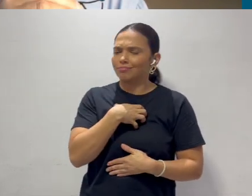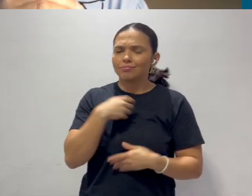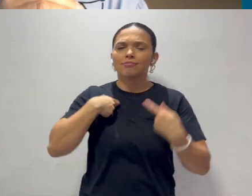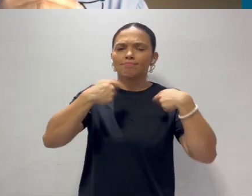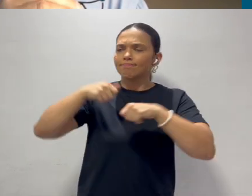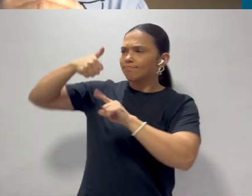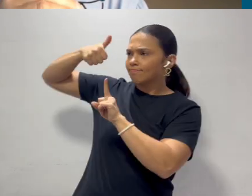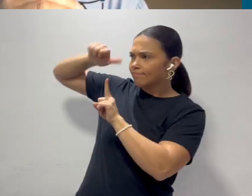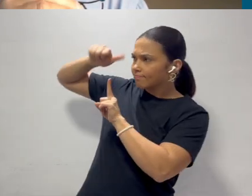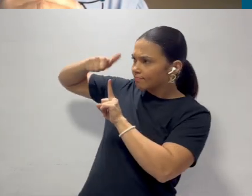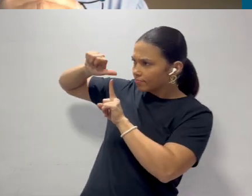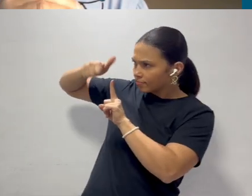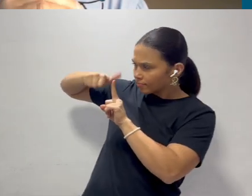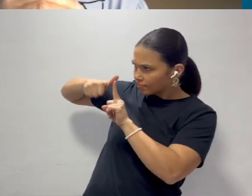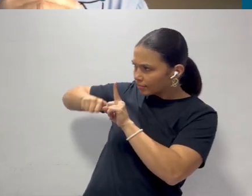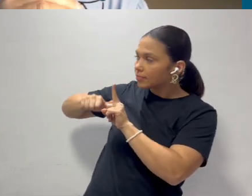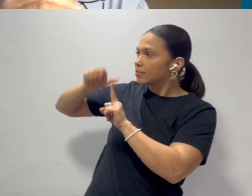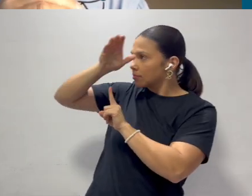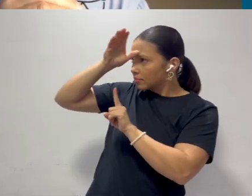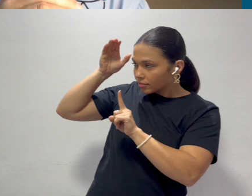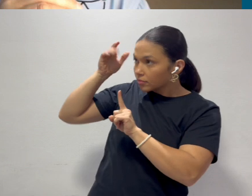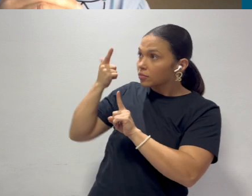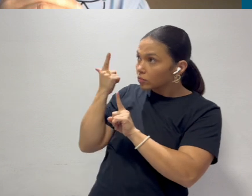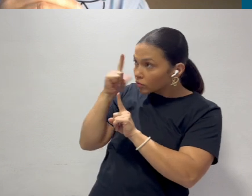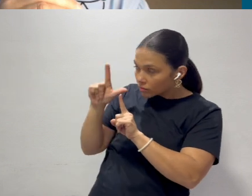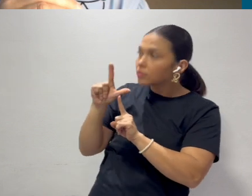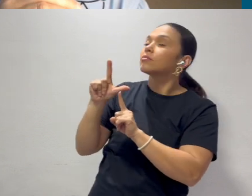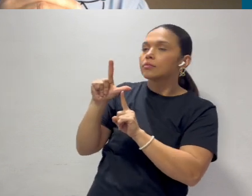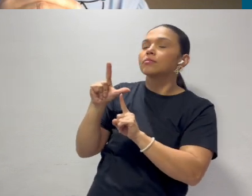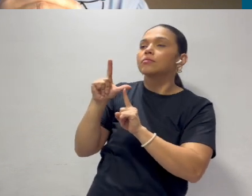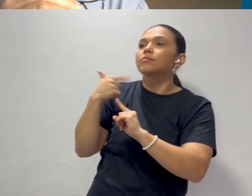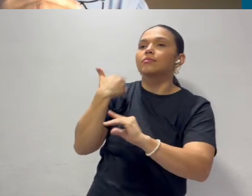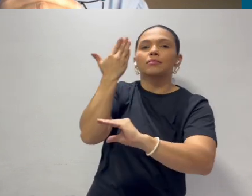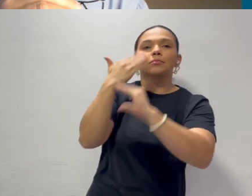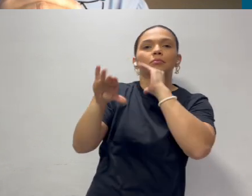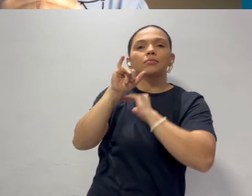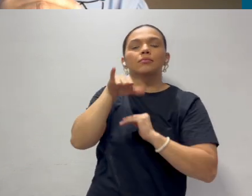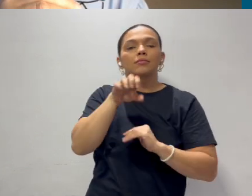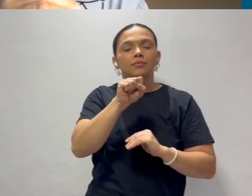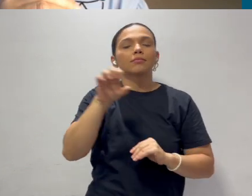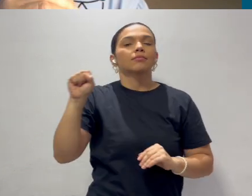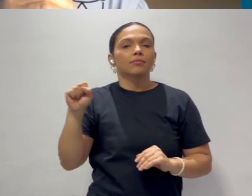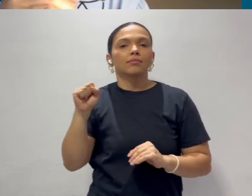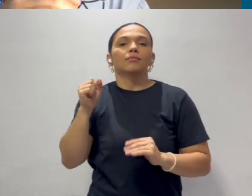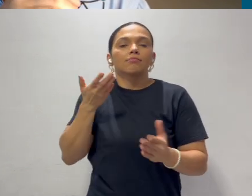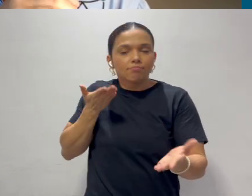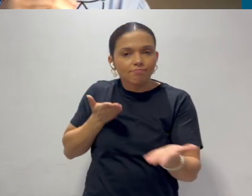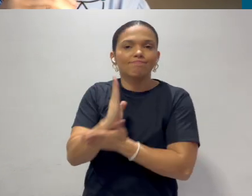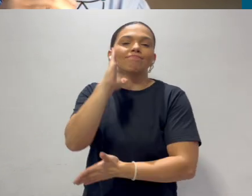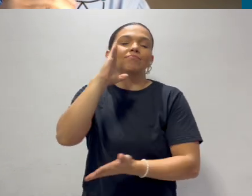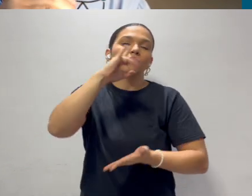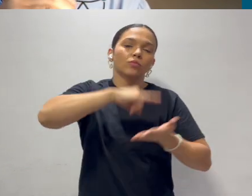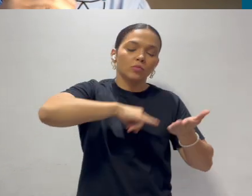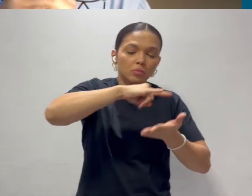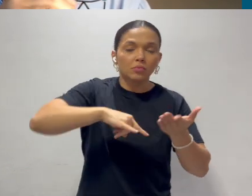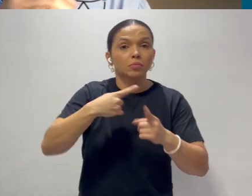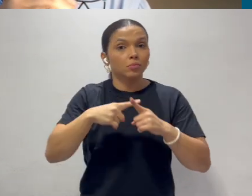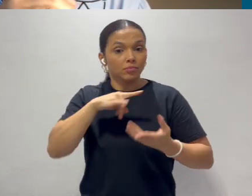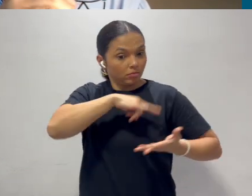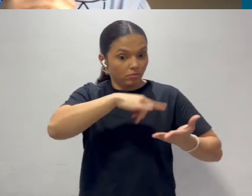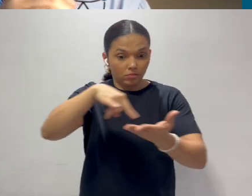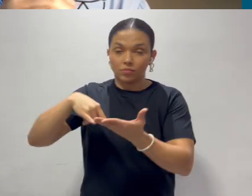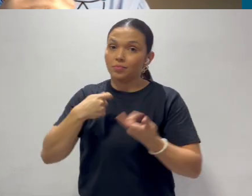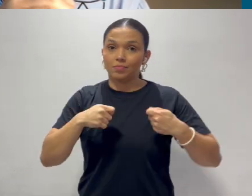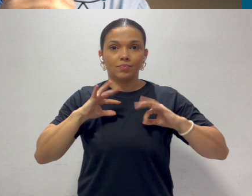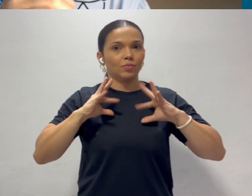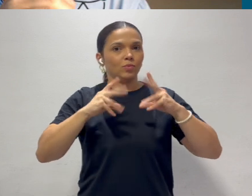uma análise criteriosa para que esse benefício seja concedido, né? Ele não seja indeferido por falta de documentação, por